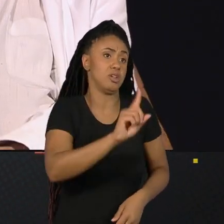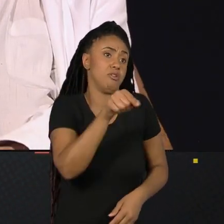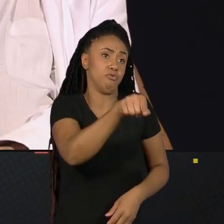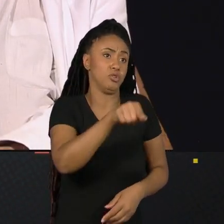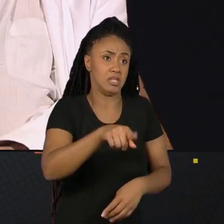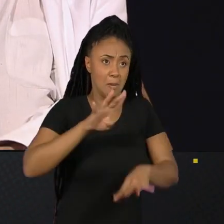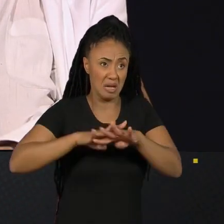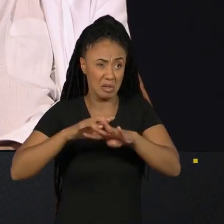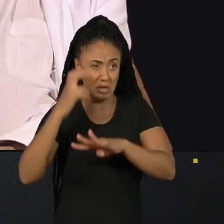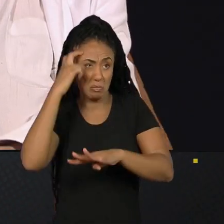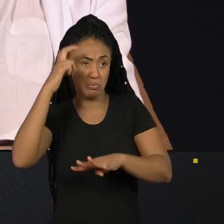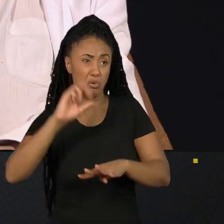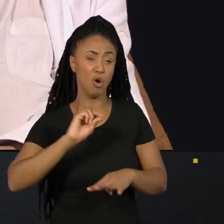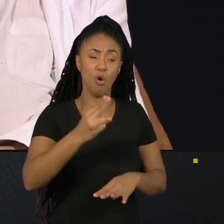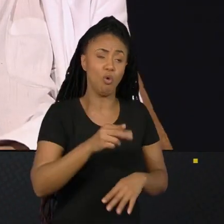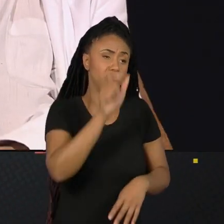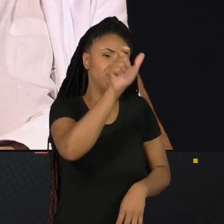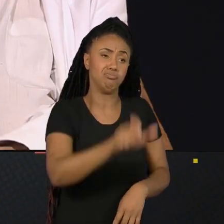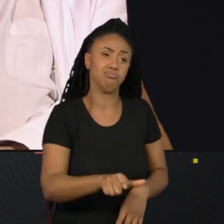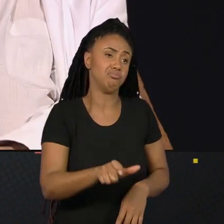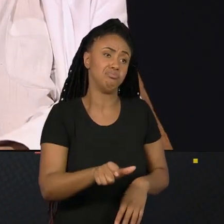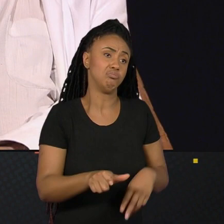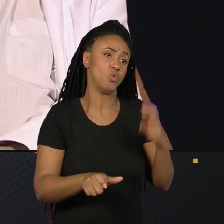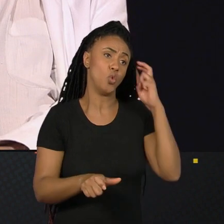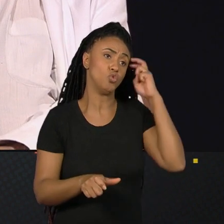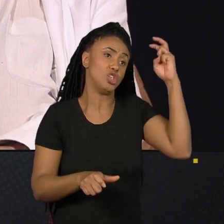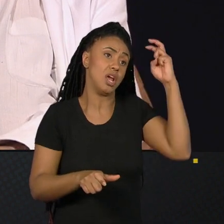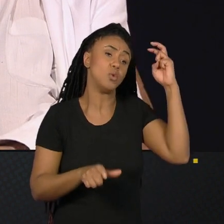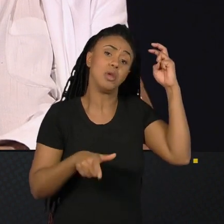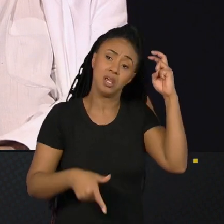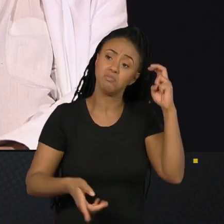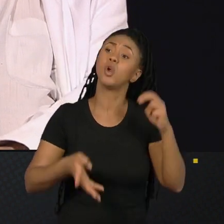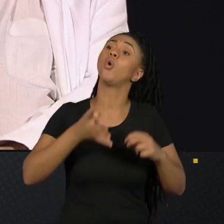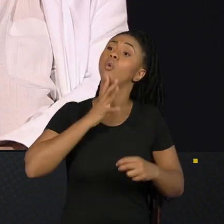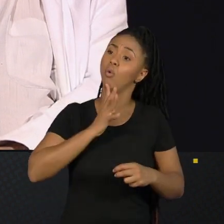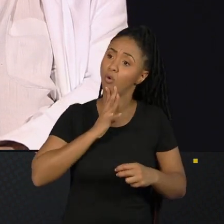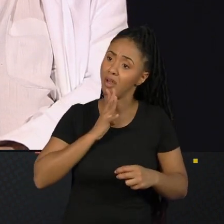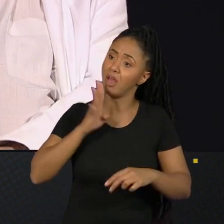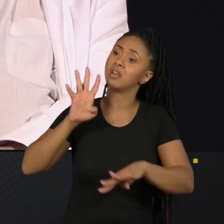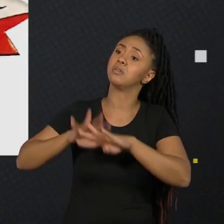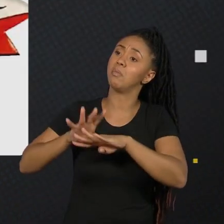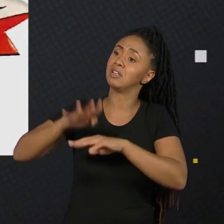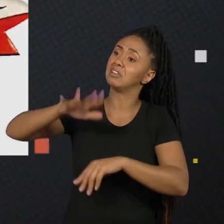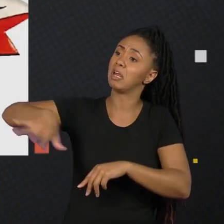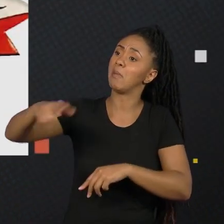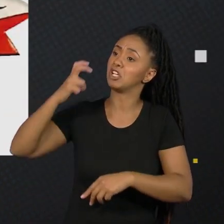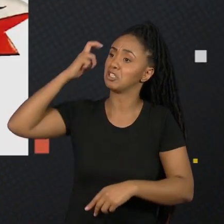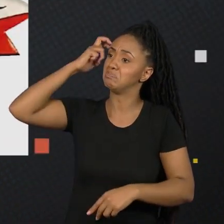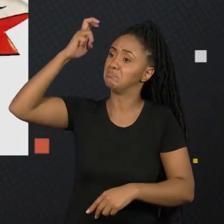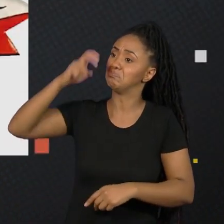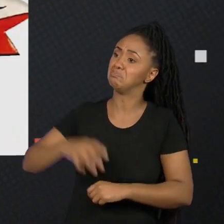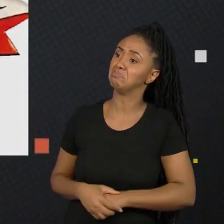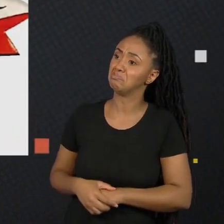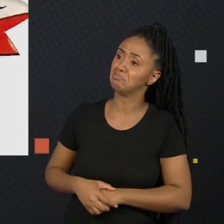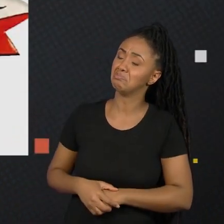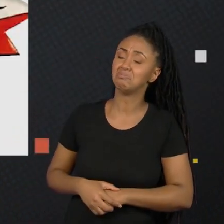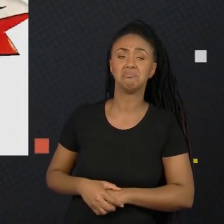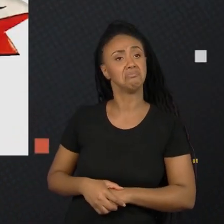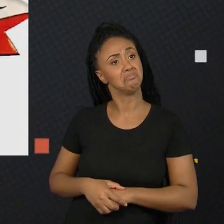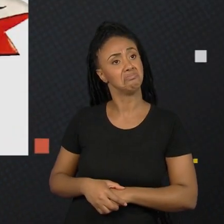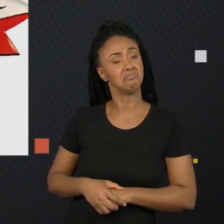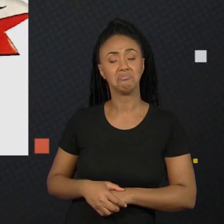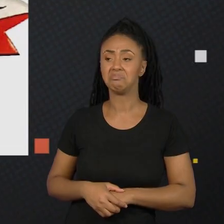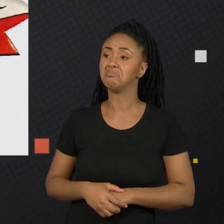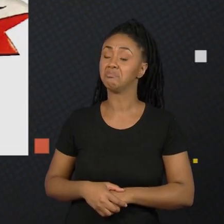matemática ou se você é simplesmente um gênio que entende os matemáticos geniais. O fato é que você, com